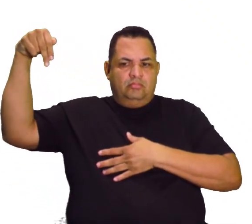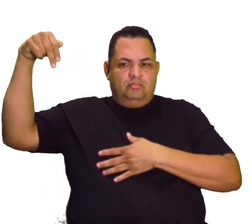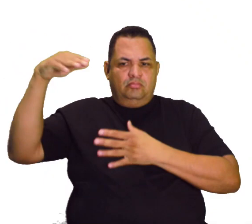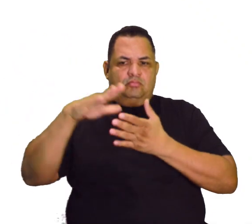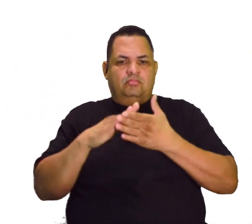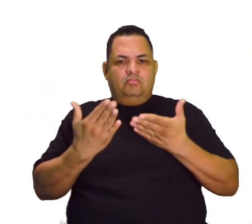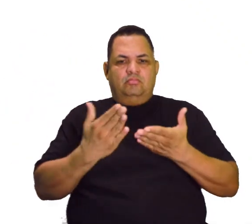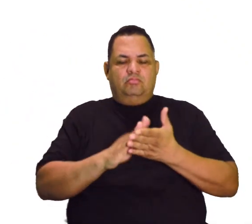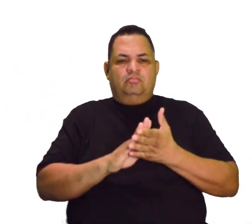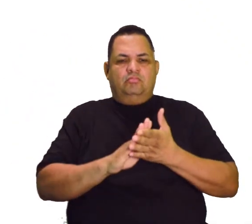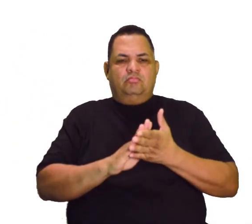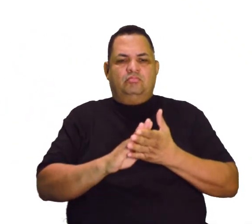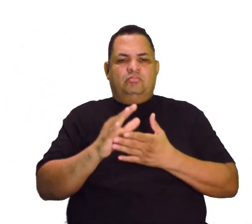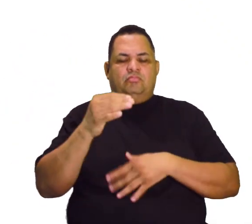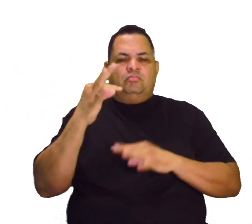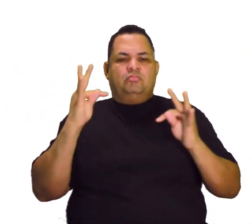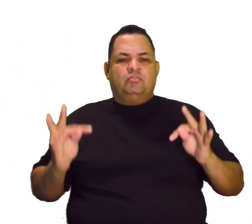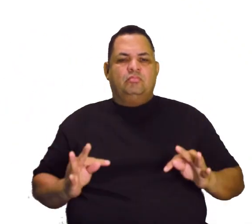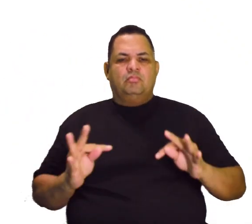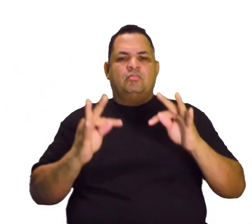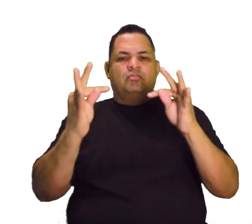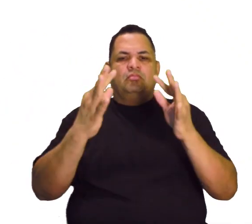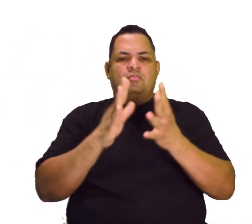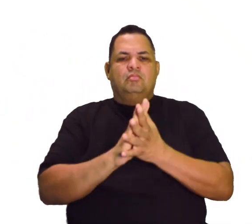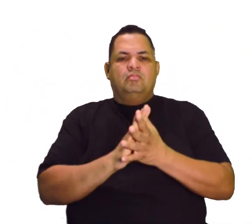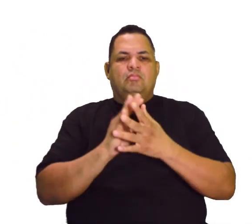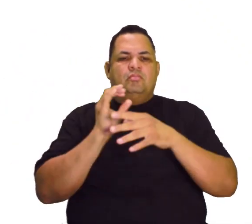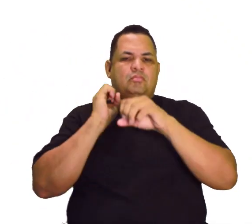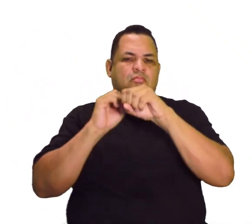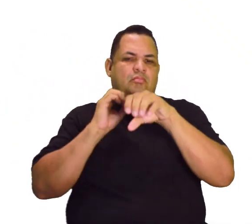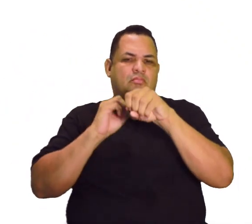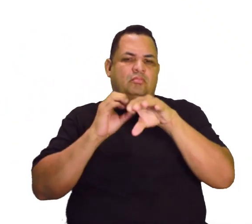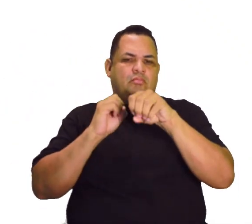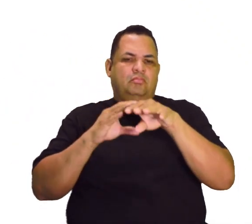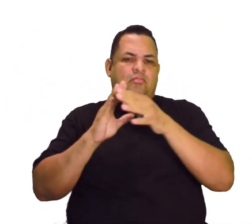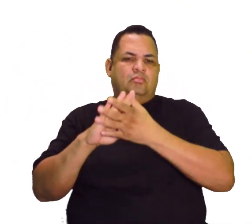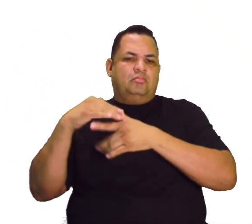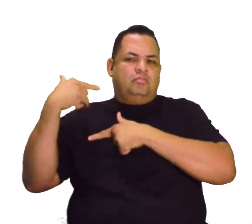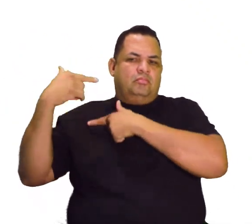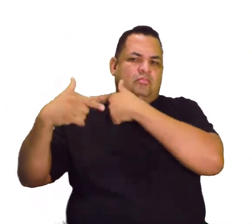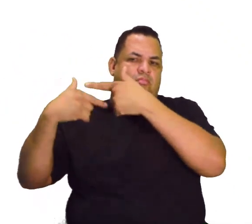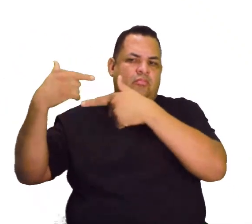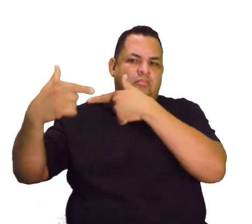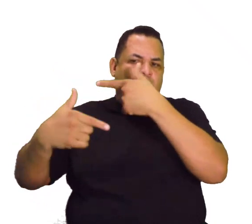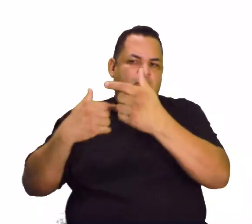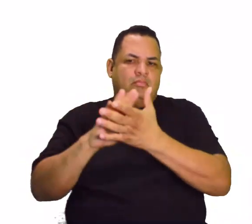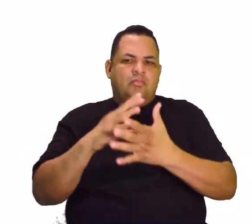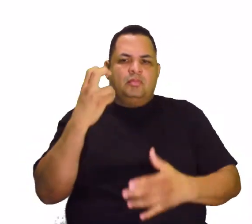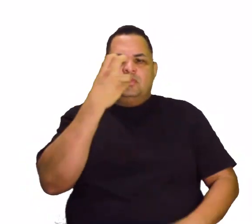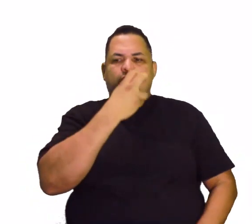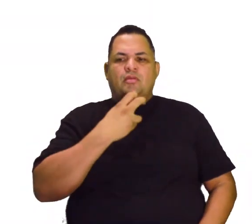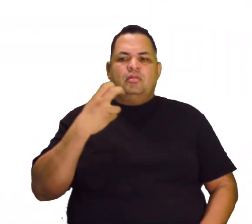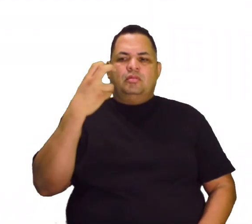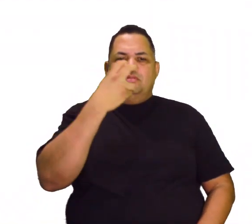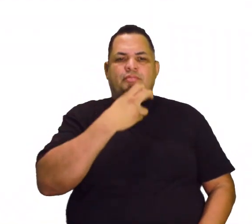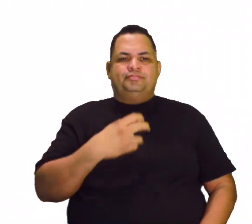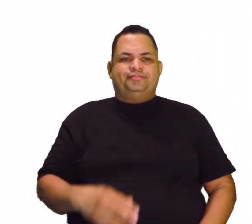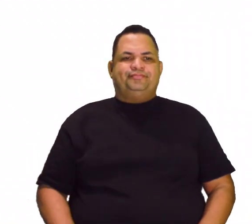E então essas técnicas são repassadas pela oralidade. Falamos então